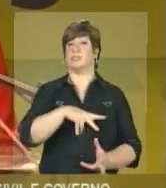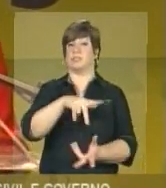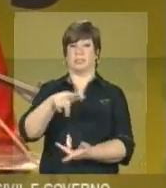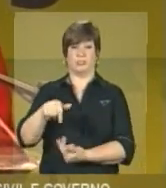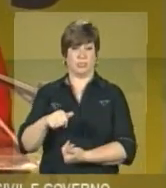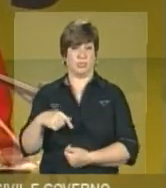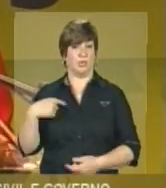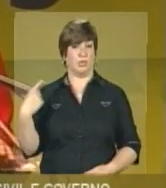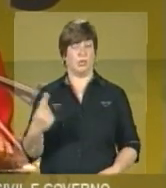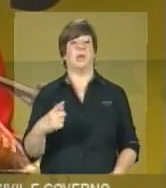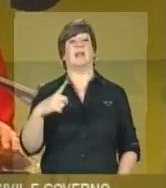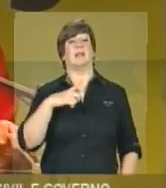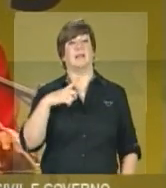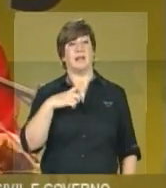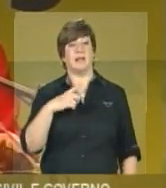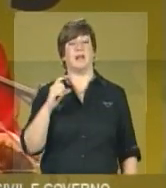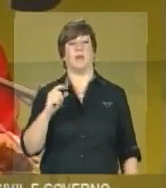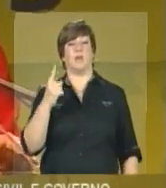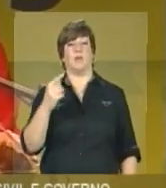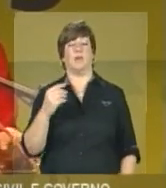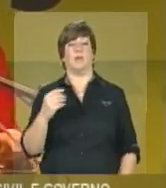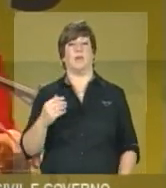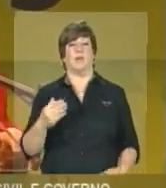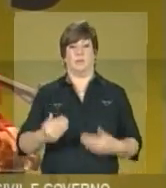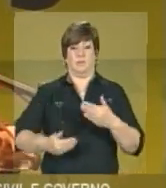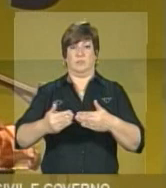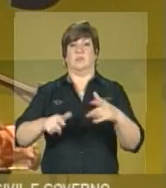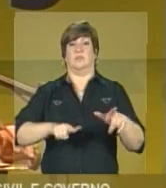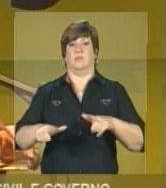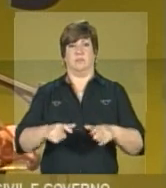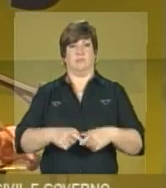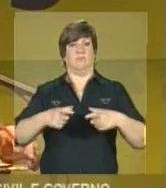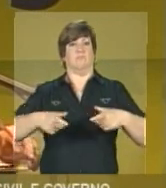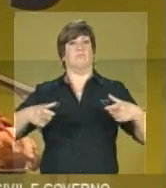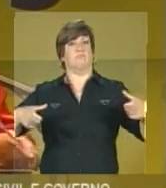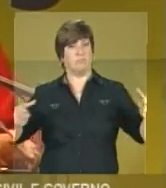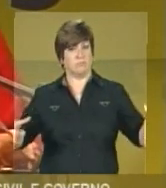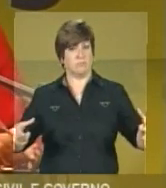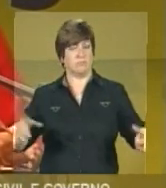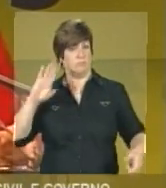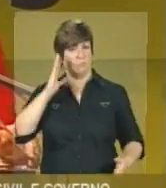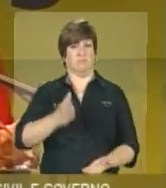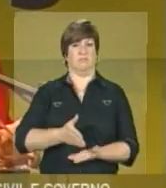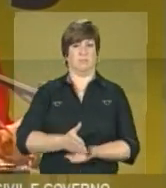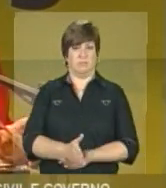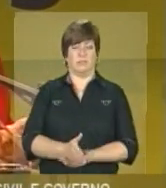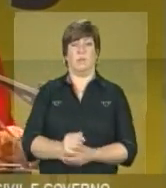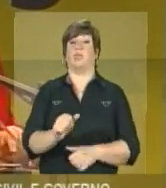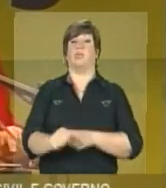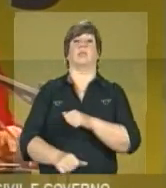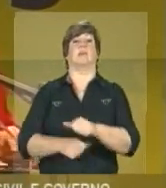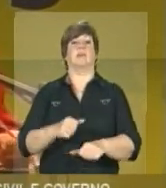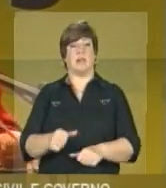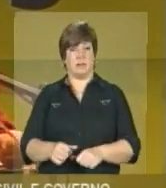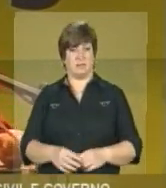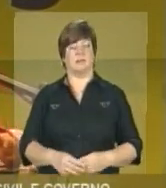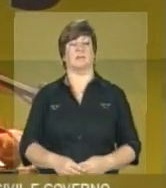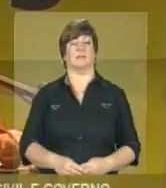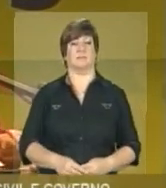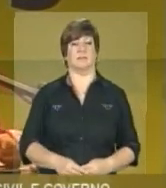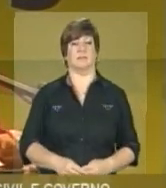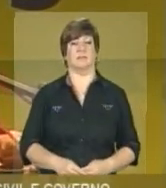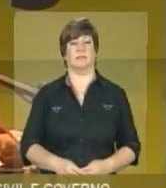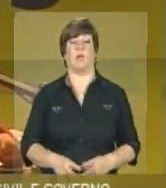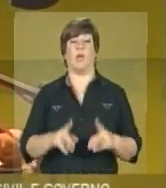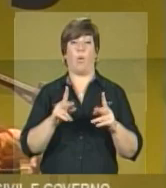afora têm tido um protagonismo crescente e determinante para as mudanças.